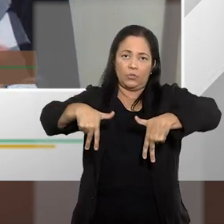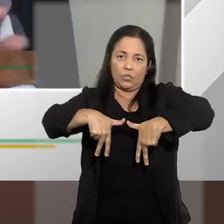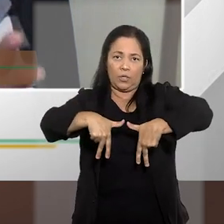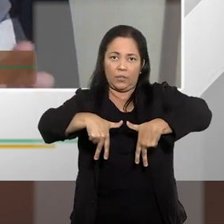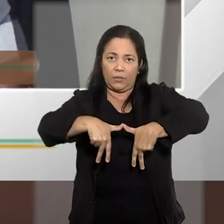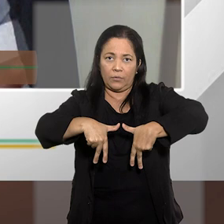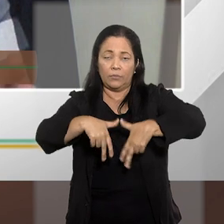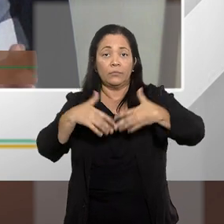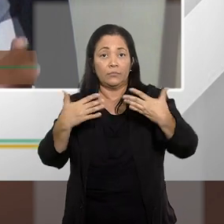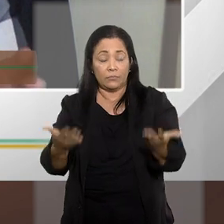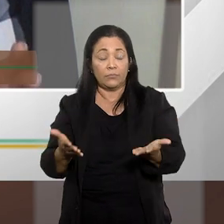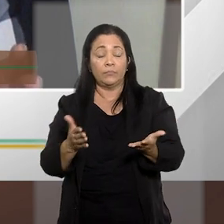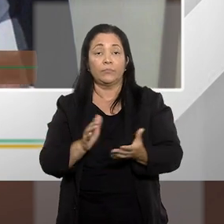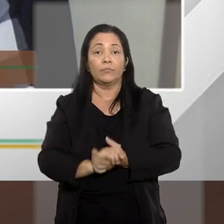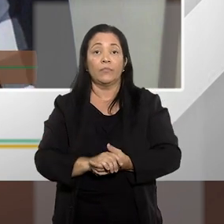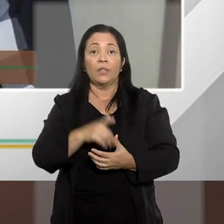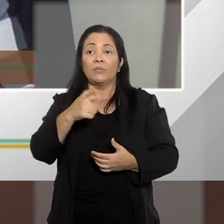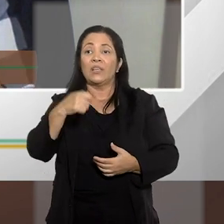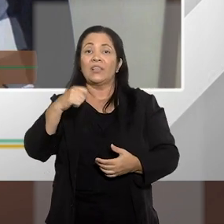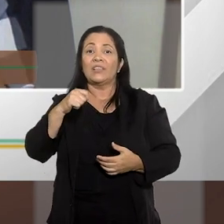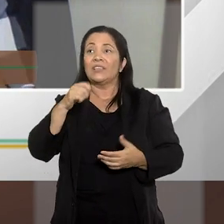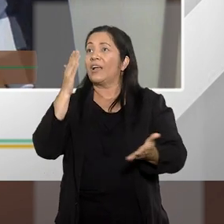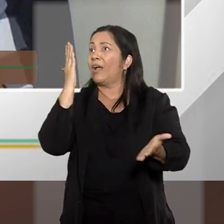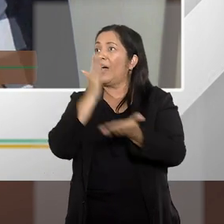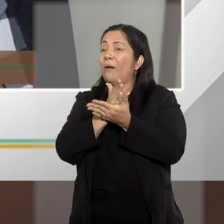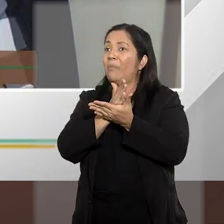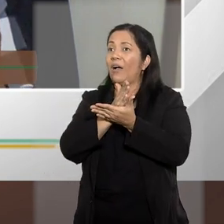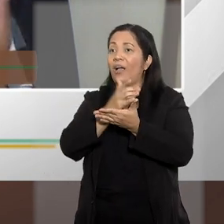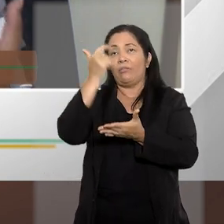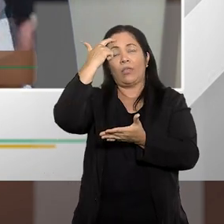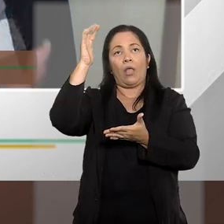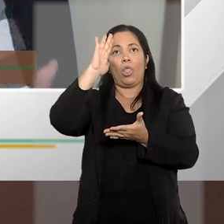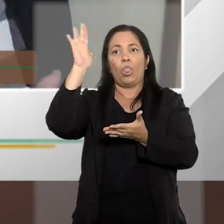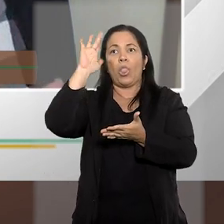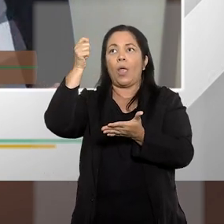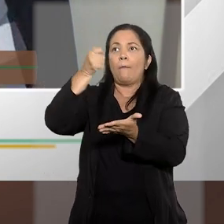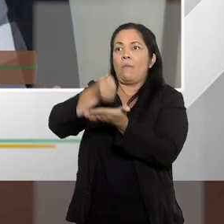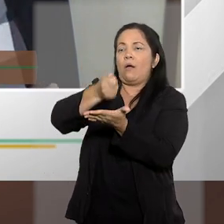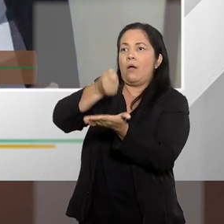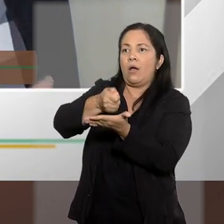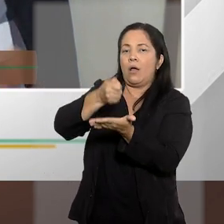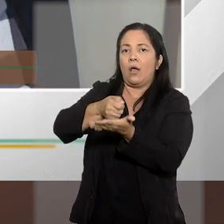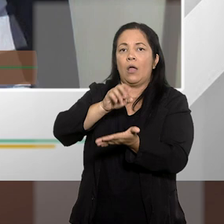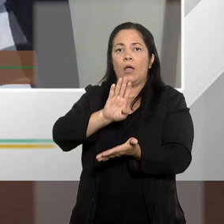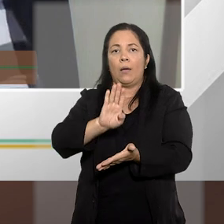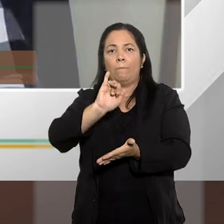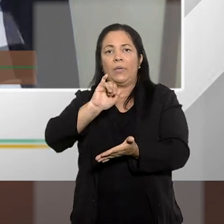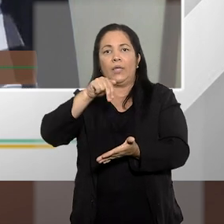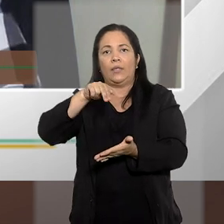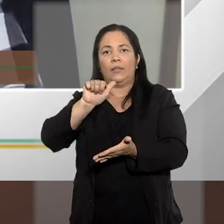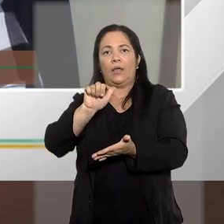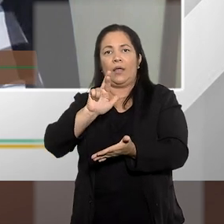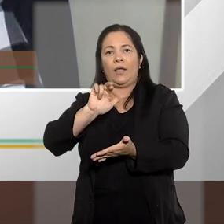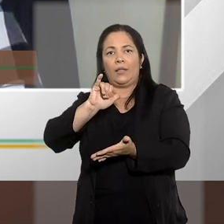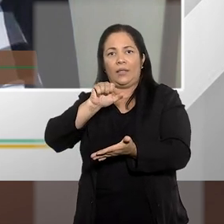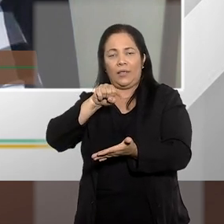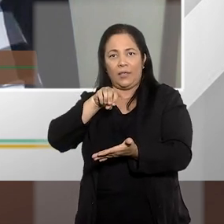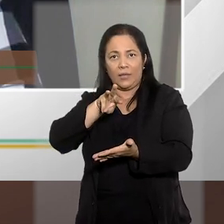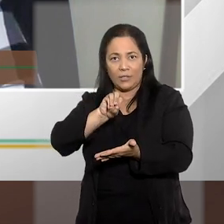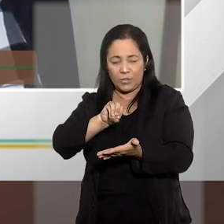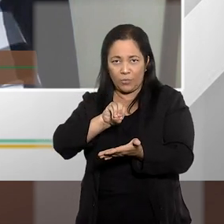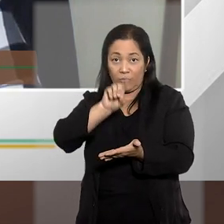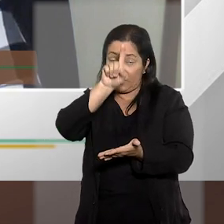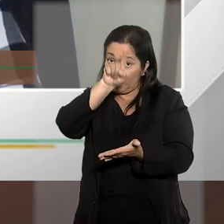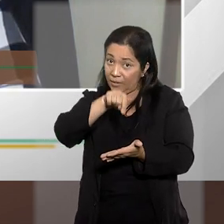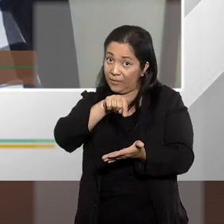desmontar essa ideia do binarismo, a ideia que essa ideia fortalece essa diferença social